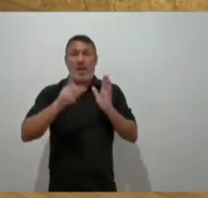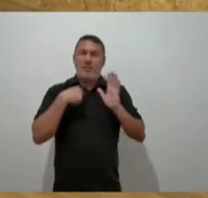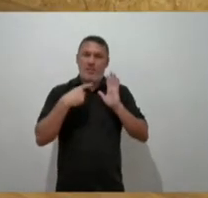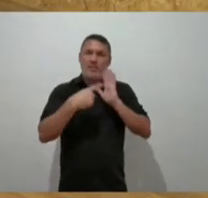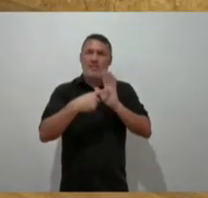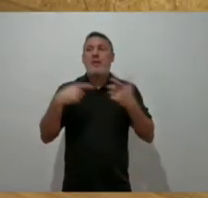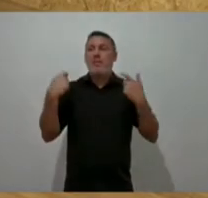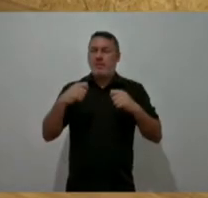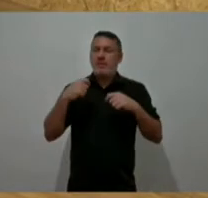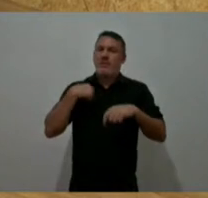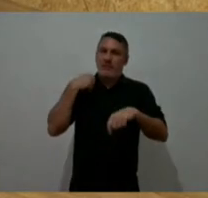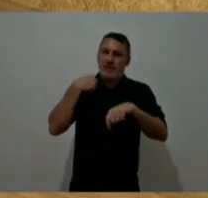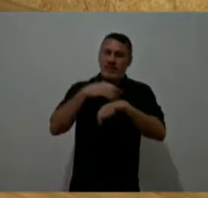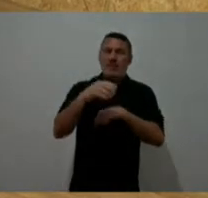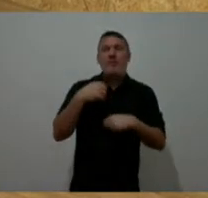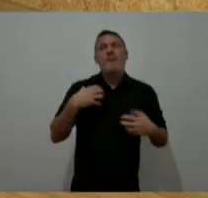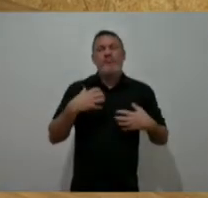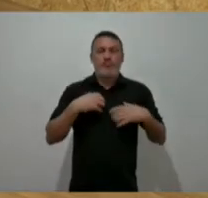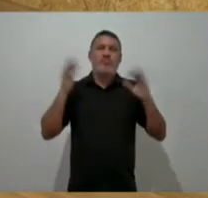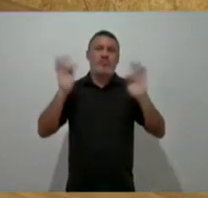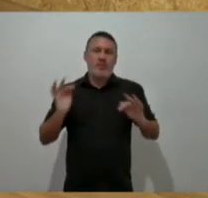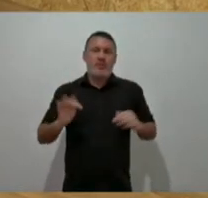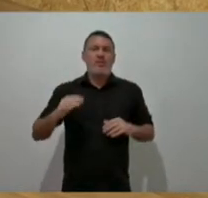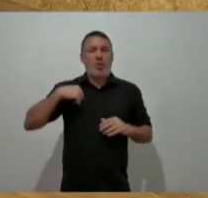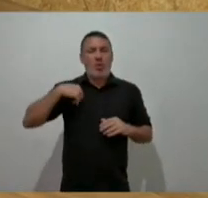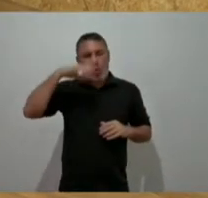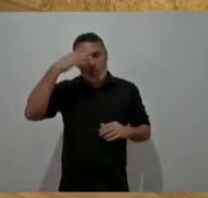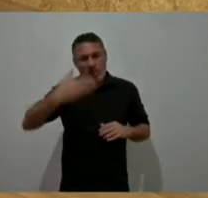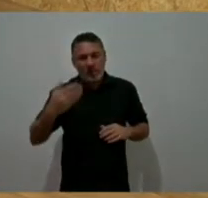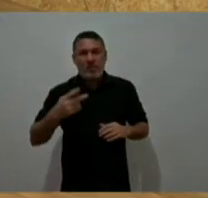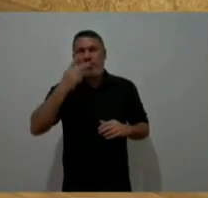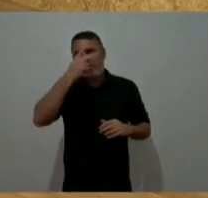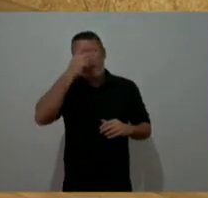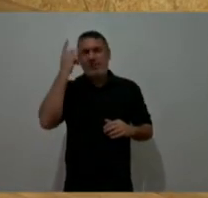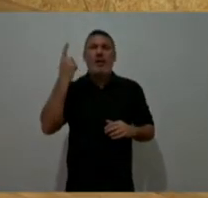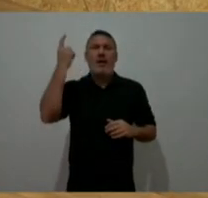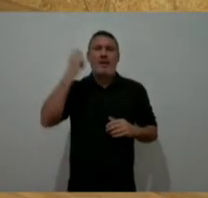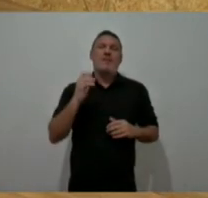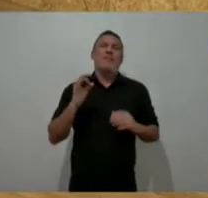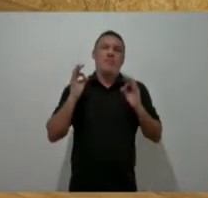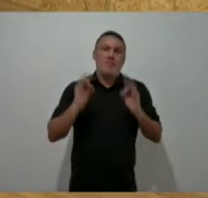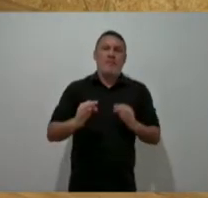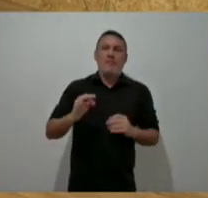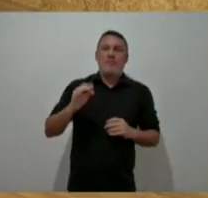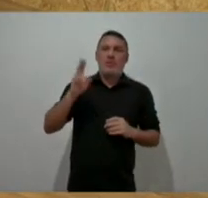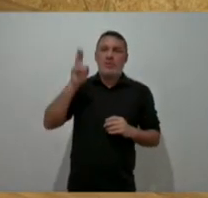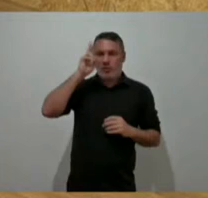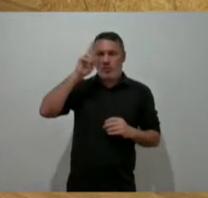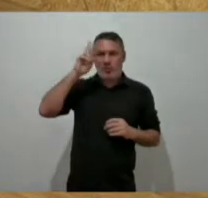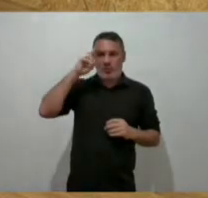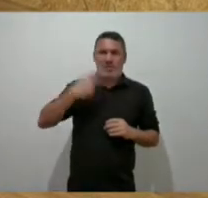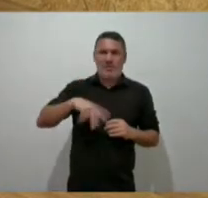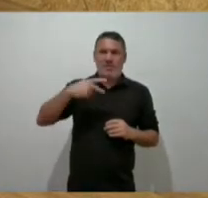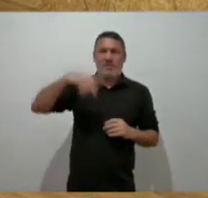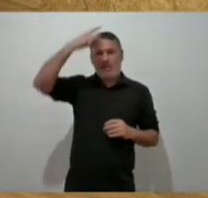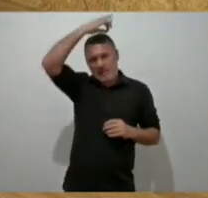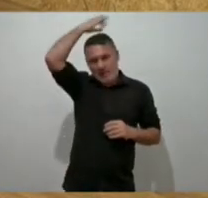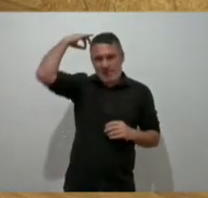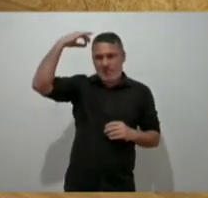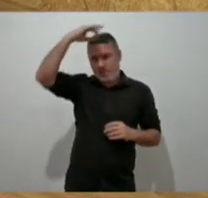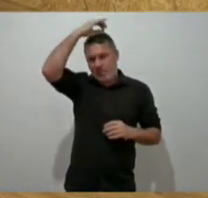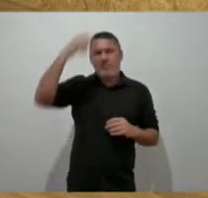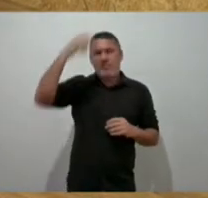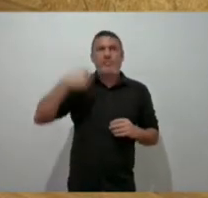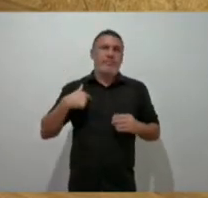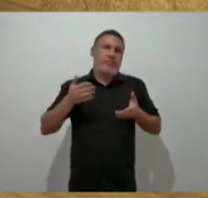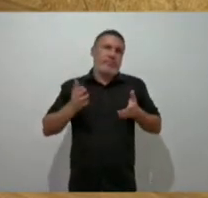muito feliz em prestar essa homenagem a pessoas que são realmente muito relevantes para a história do Espírito Santo e, como capixaba, para a minha história também,